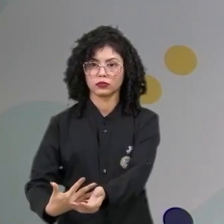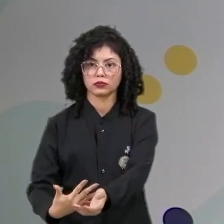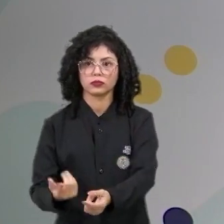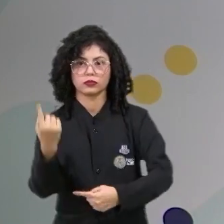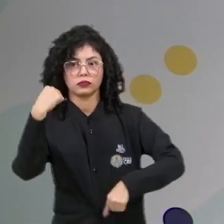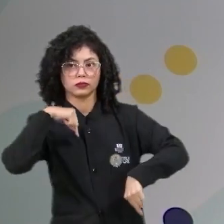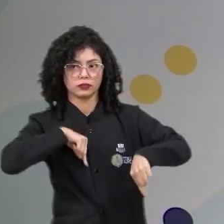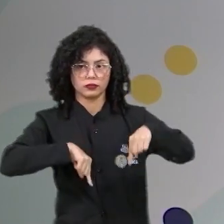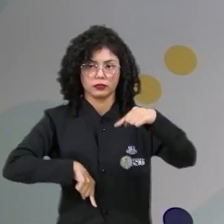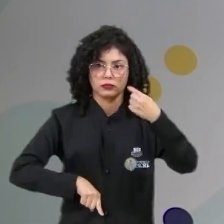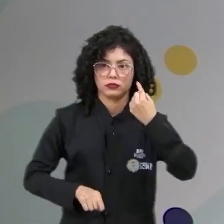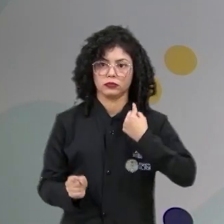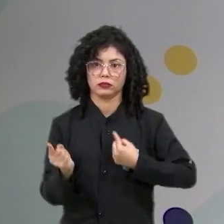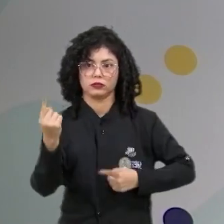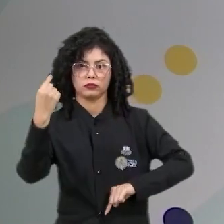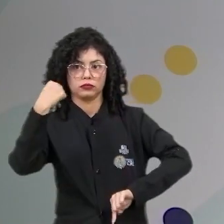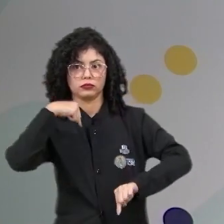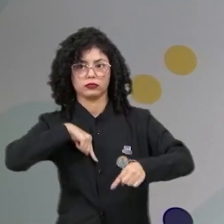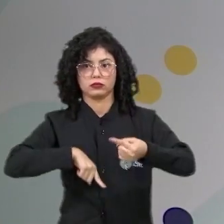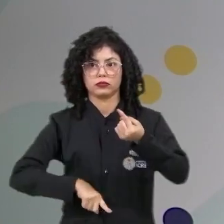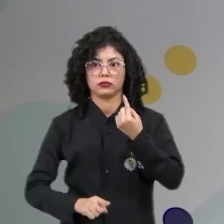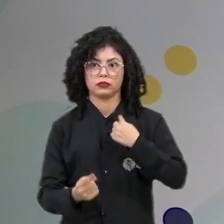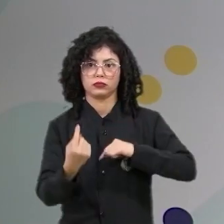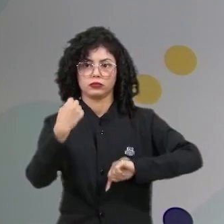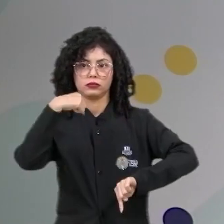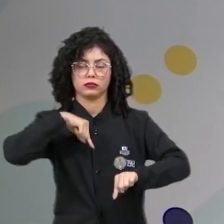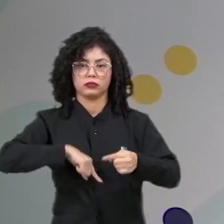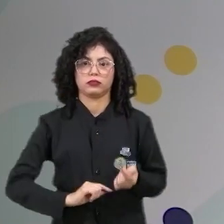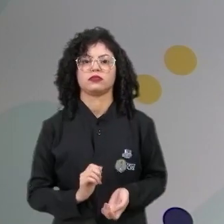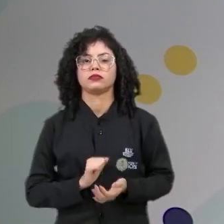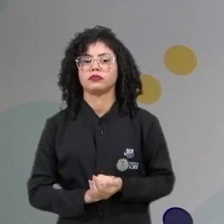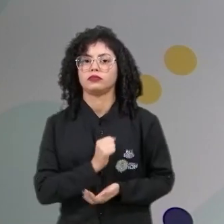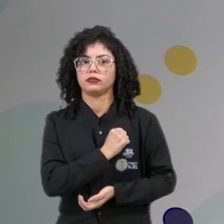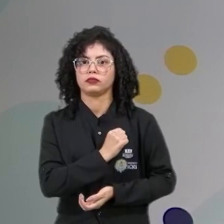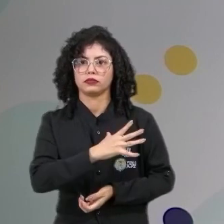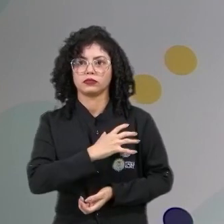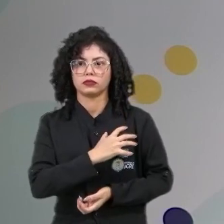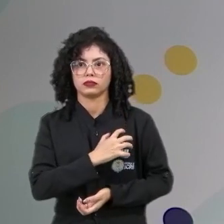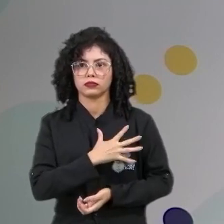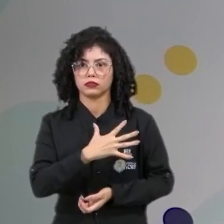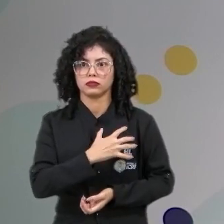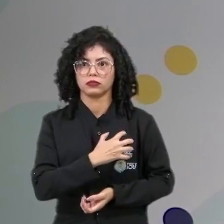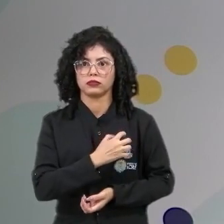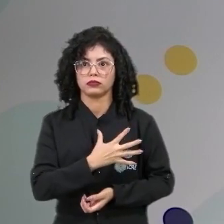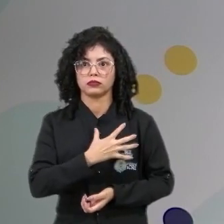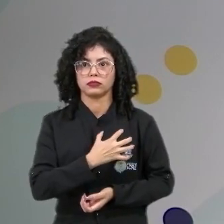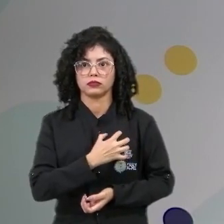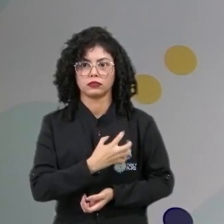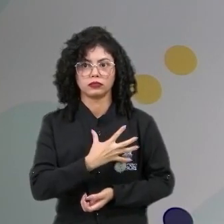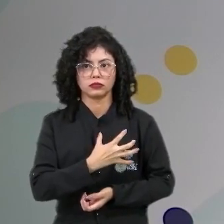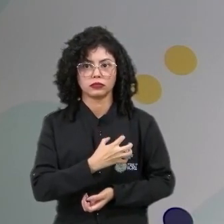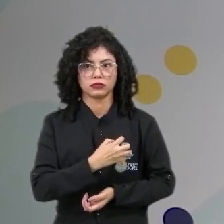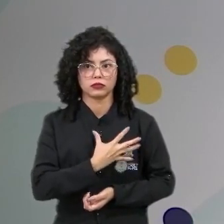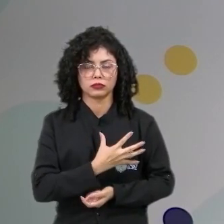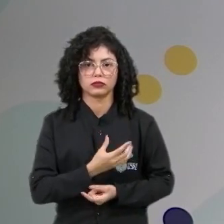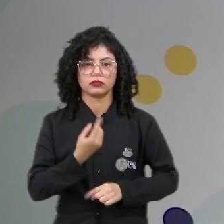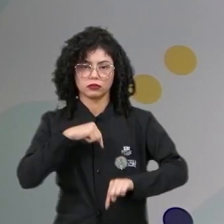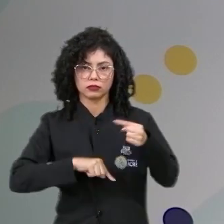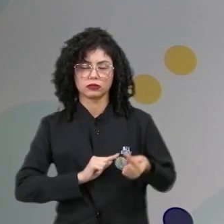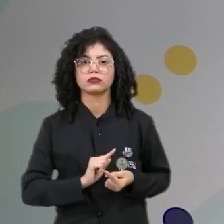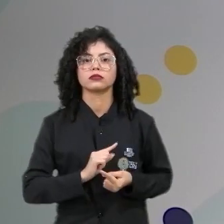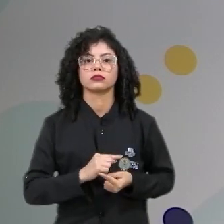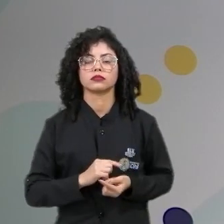pelas artérias porque o coração está pressionando para que ele se